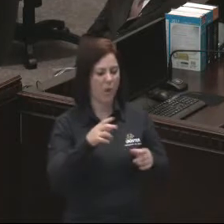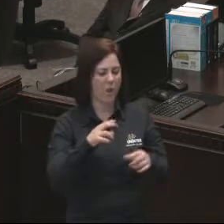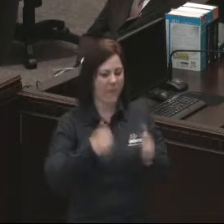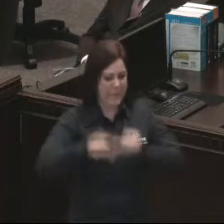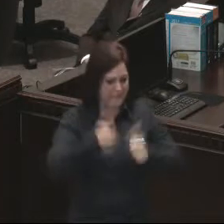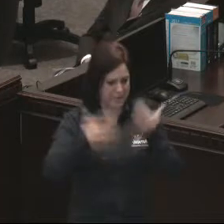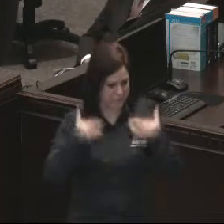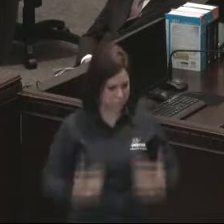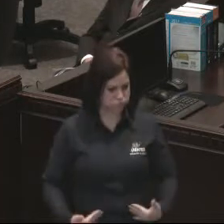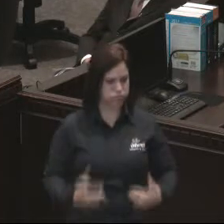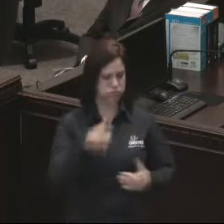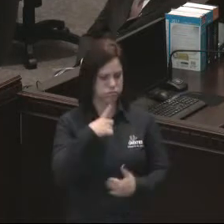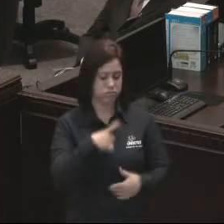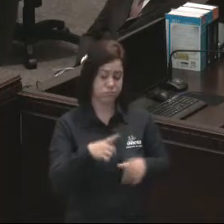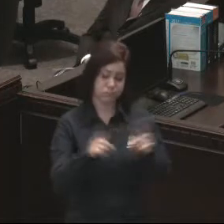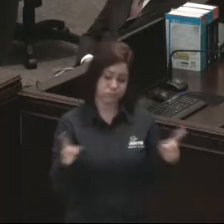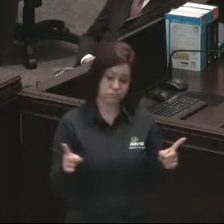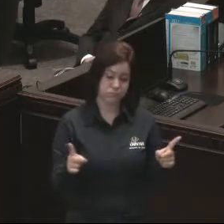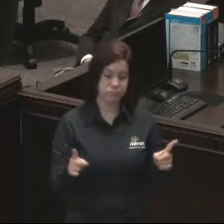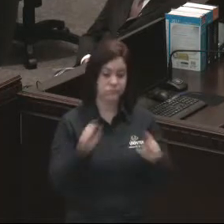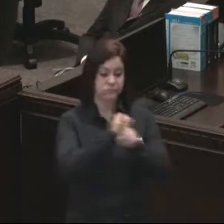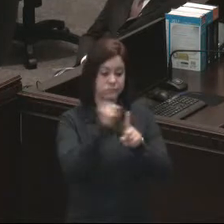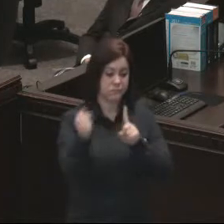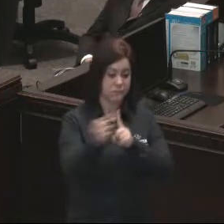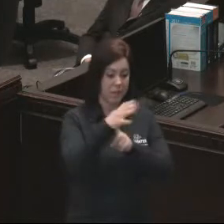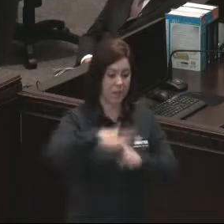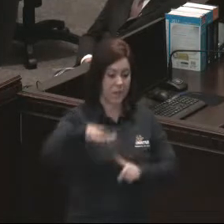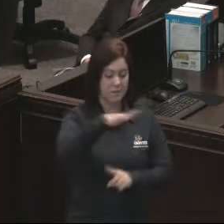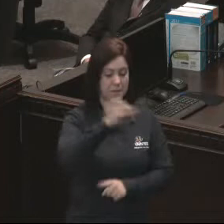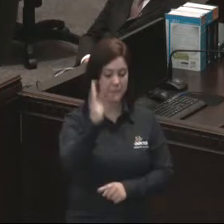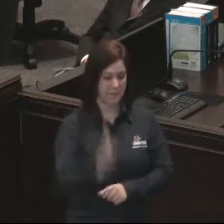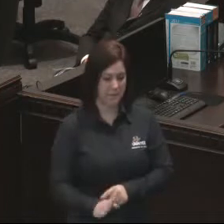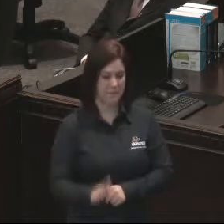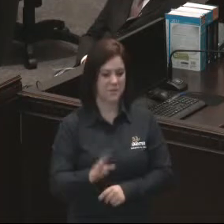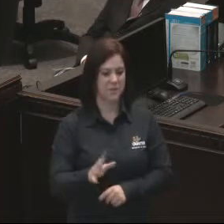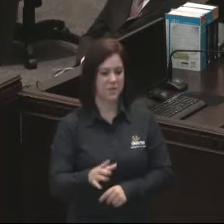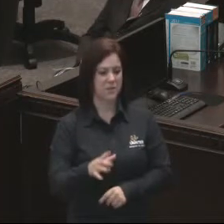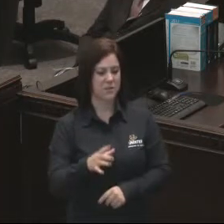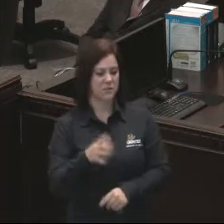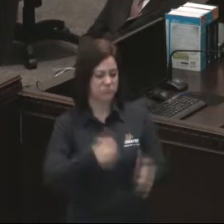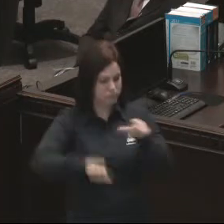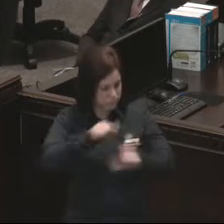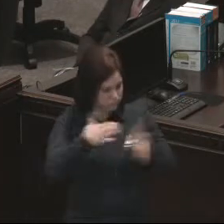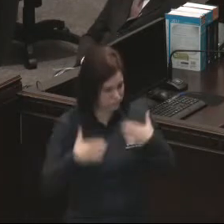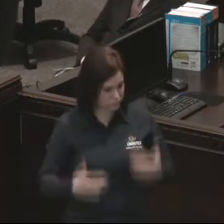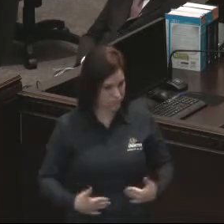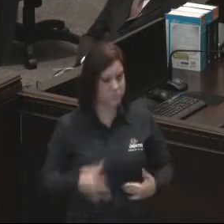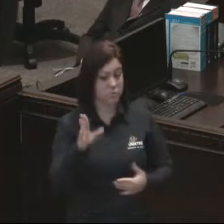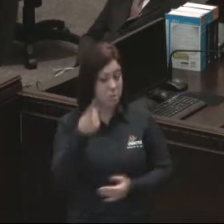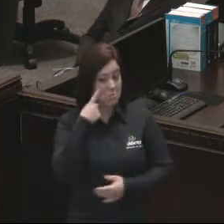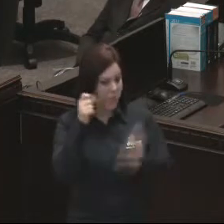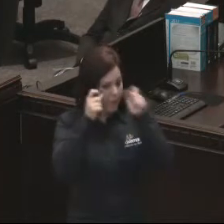homem. Agora, a Sociedade Brasileira de Endocrinologia já está muito forte nisso, com esses problemas